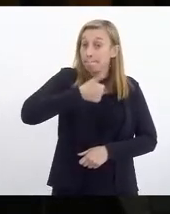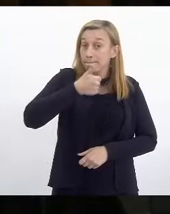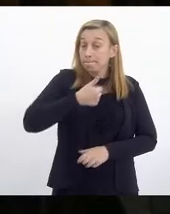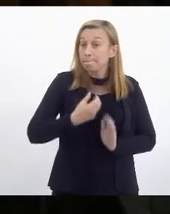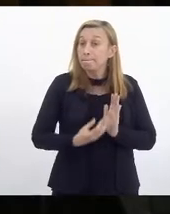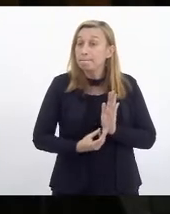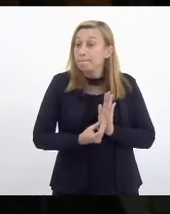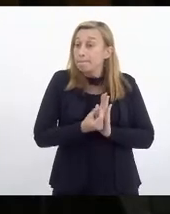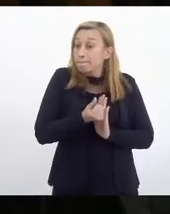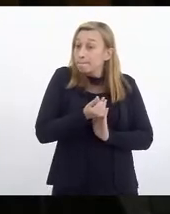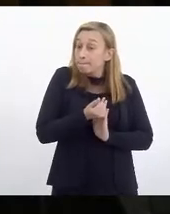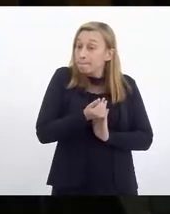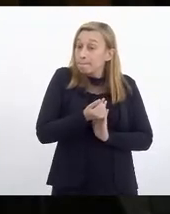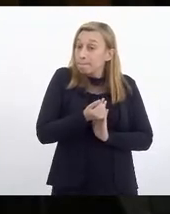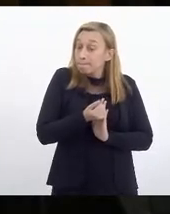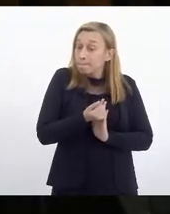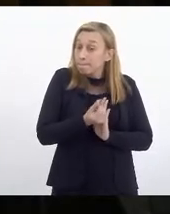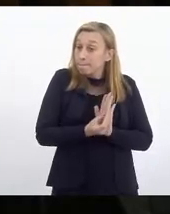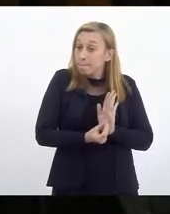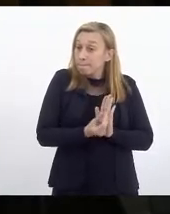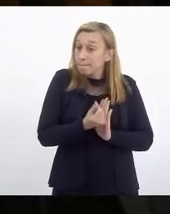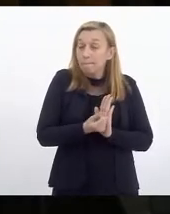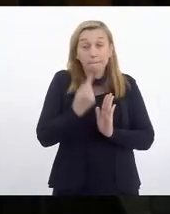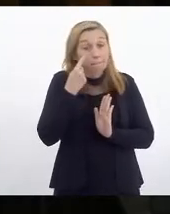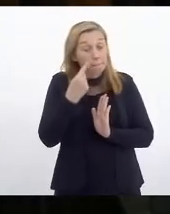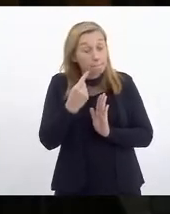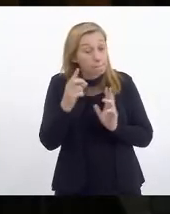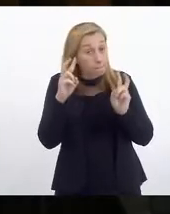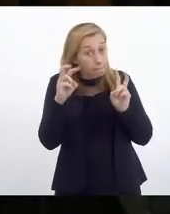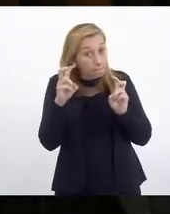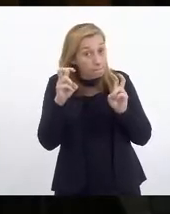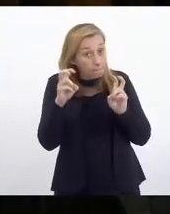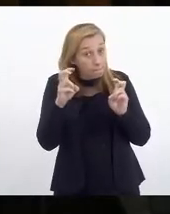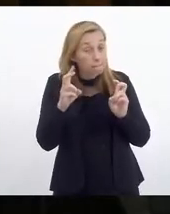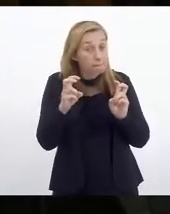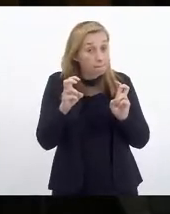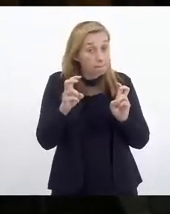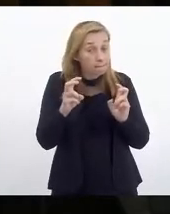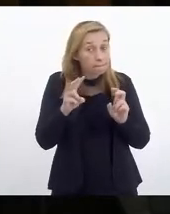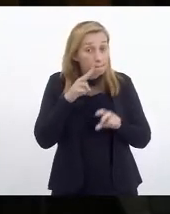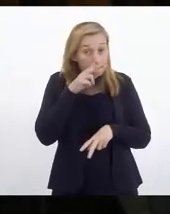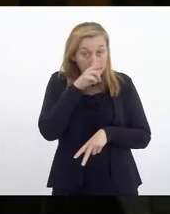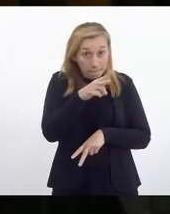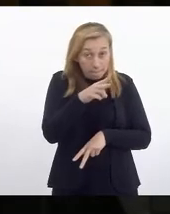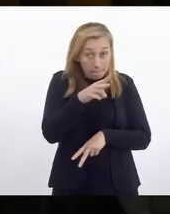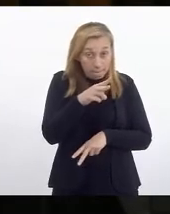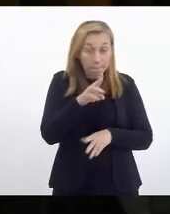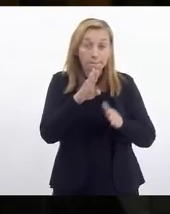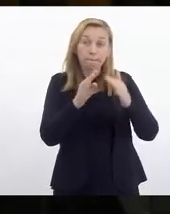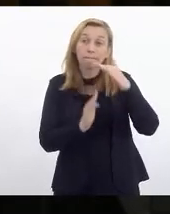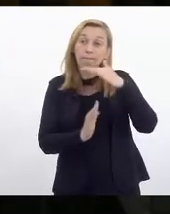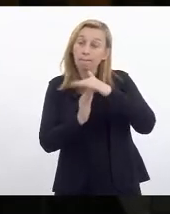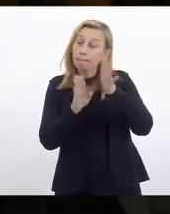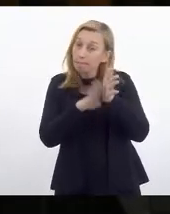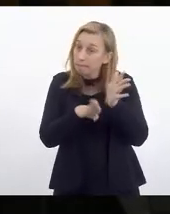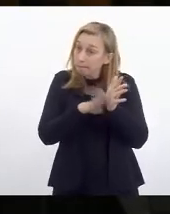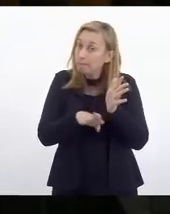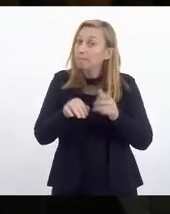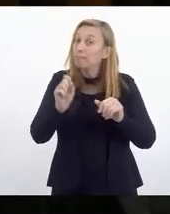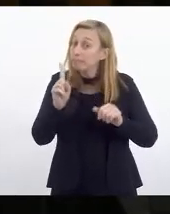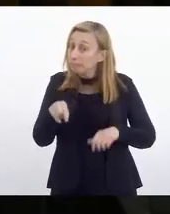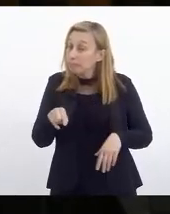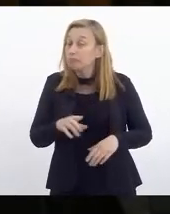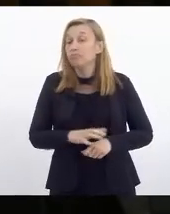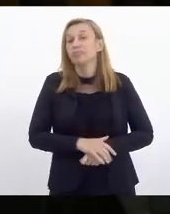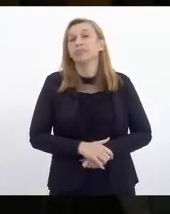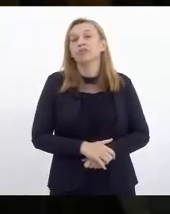orçamento que a gente vai viver essa questão de forma muito forte, do teto de gasto. Tanto é